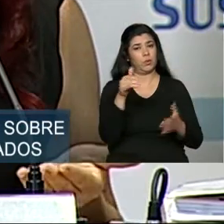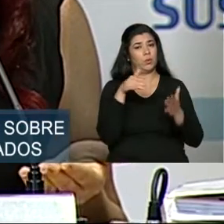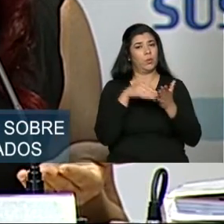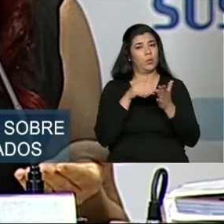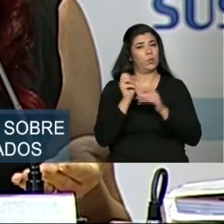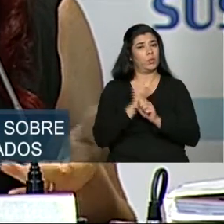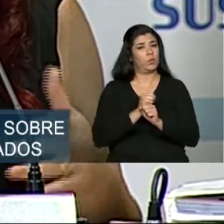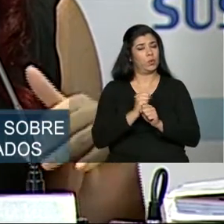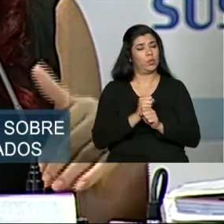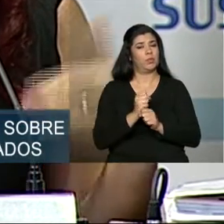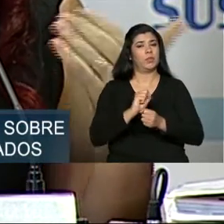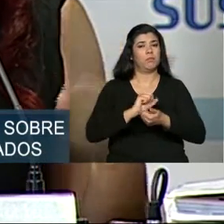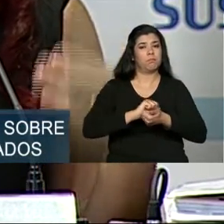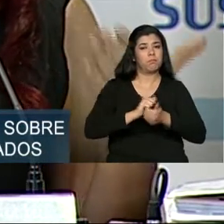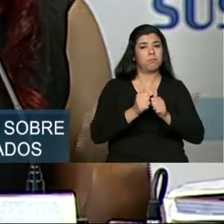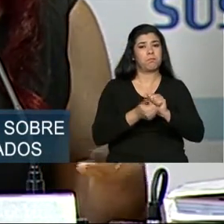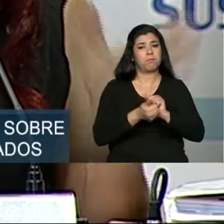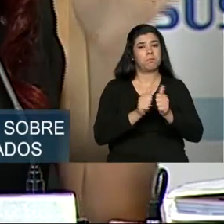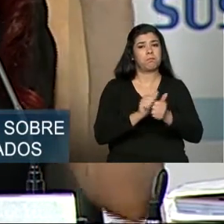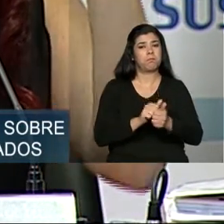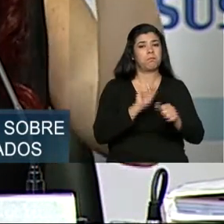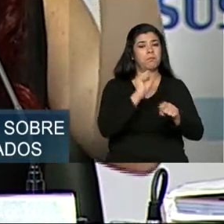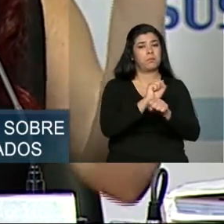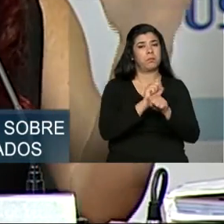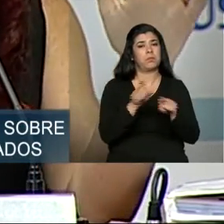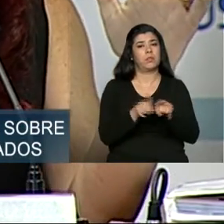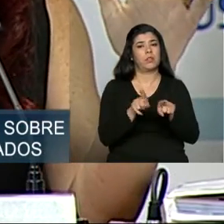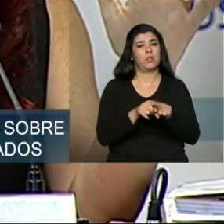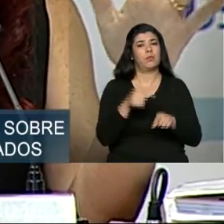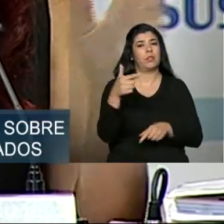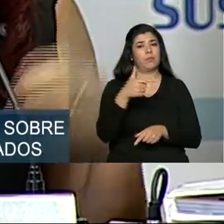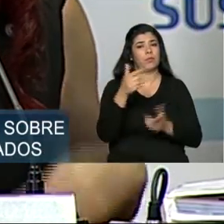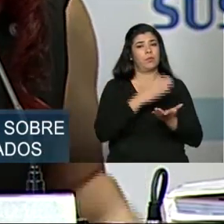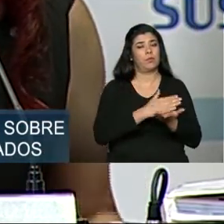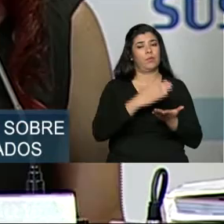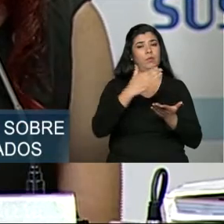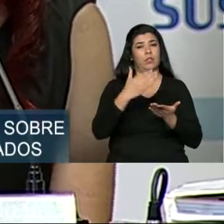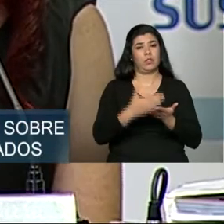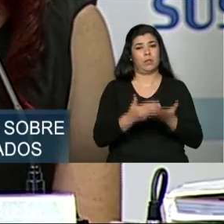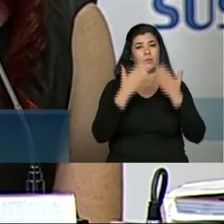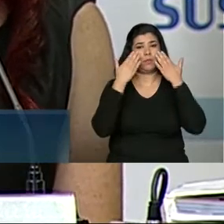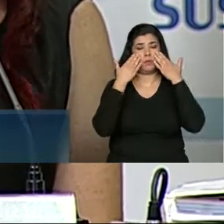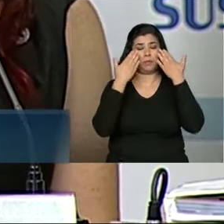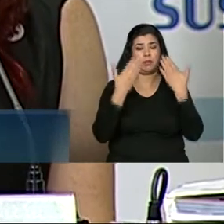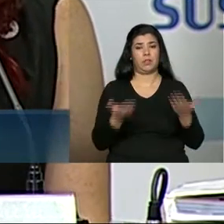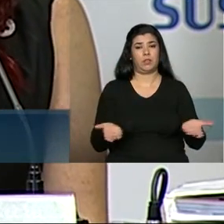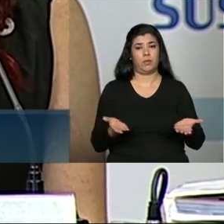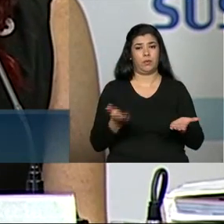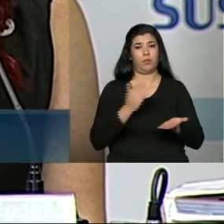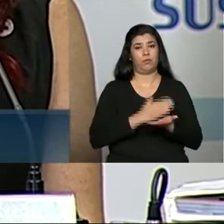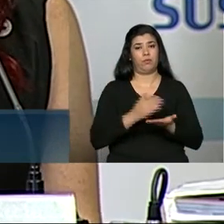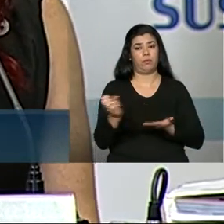se adequaram. Então, esperamos que isso aconteça também para essa segunda fase que estamos apresentando aqui hoje.